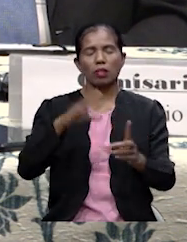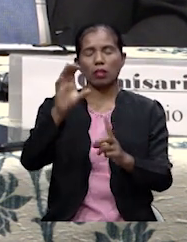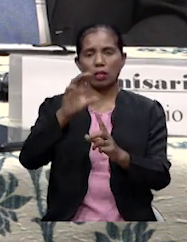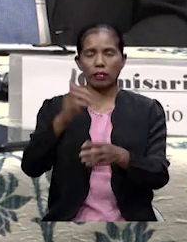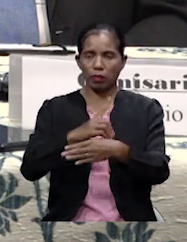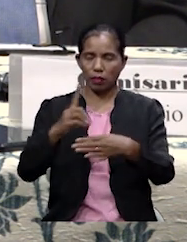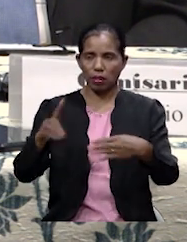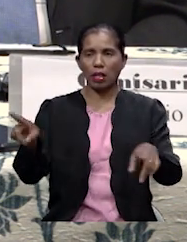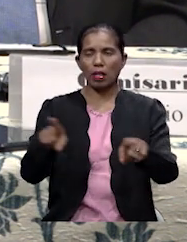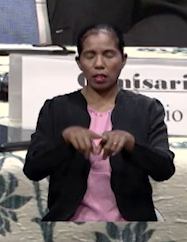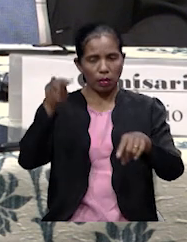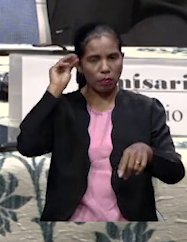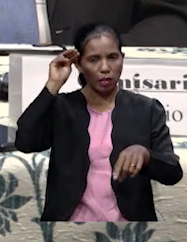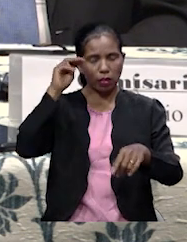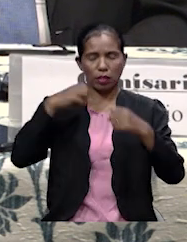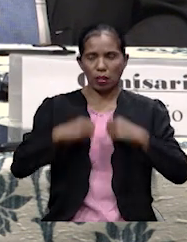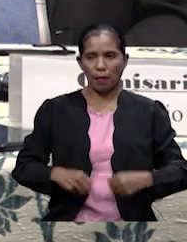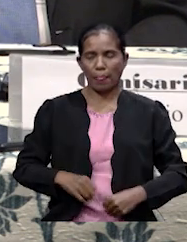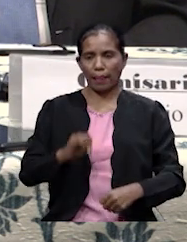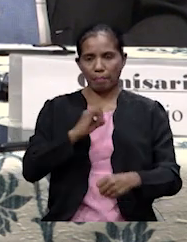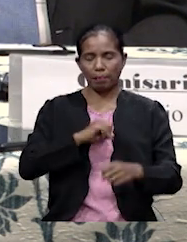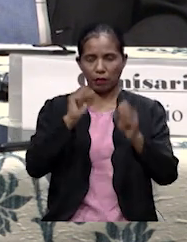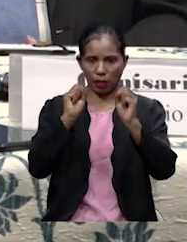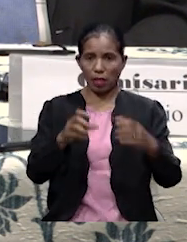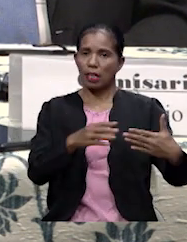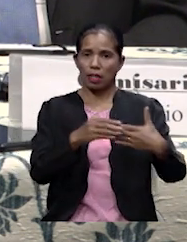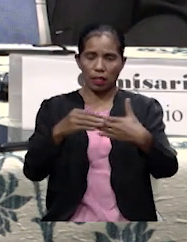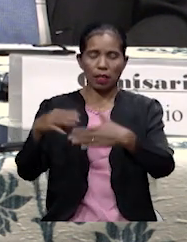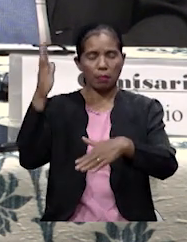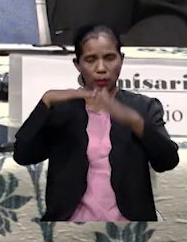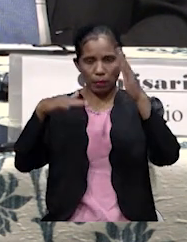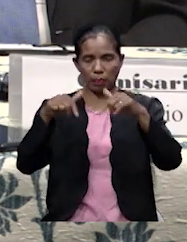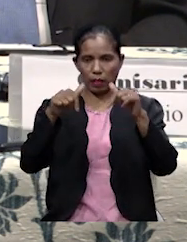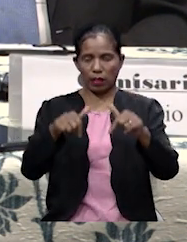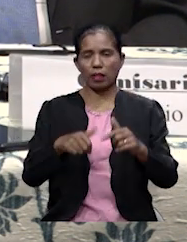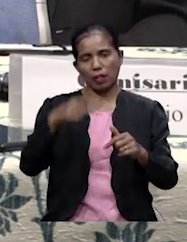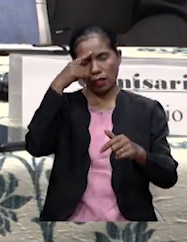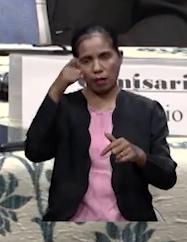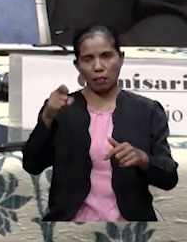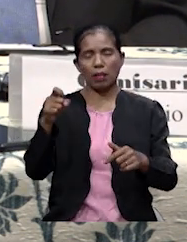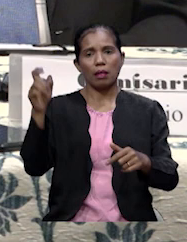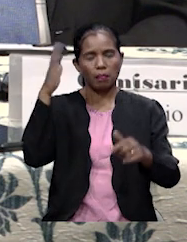nessa ministra da Saúde, há uma tem que liderar problema de nem tampa problema de nem, é?